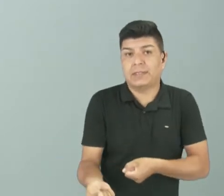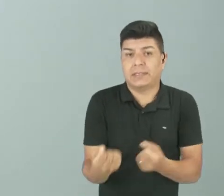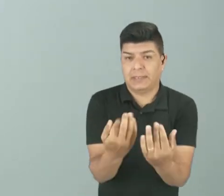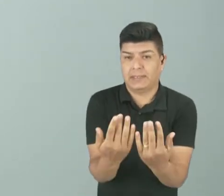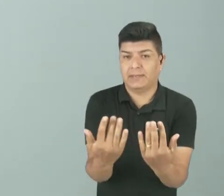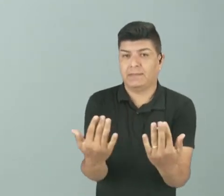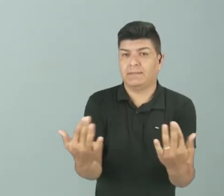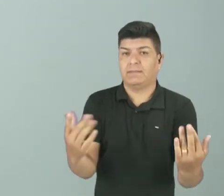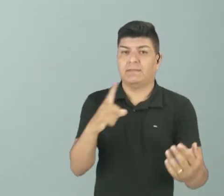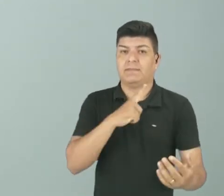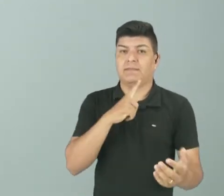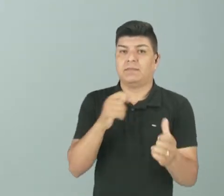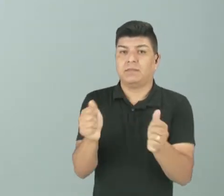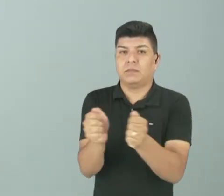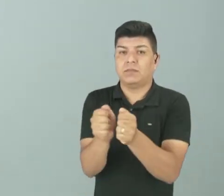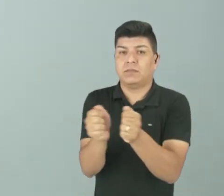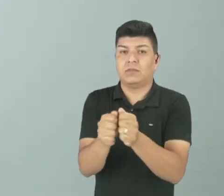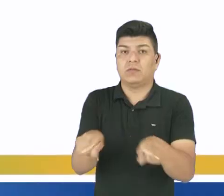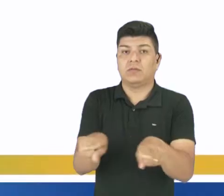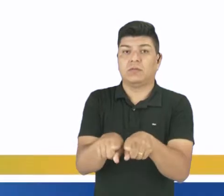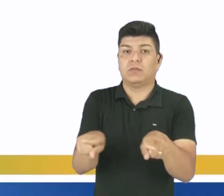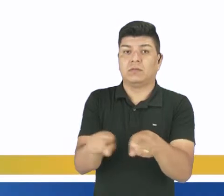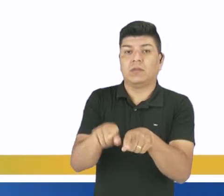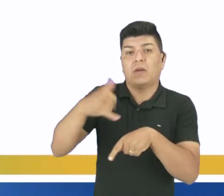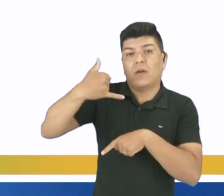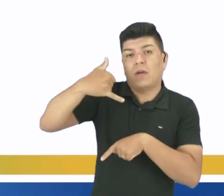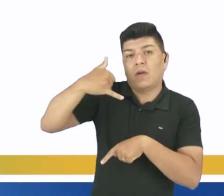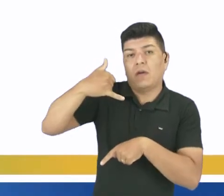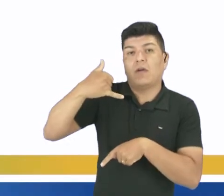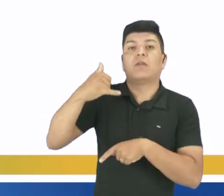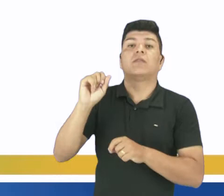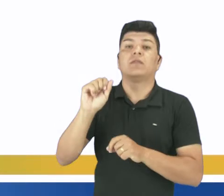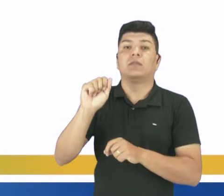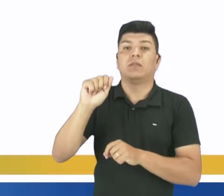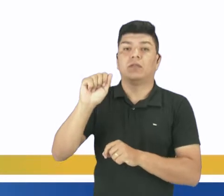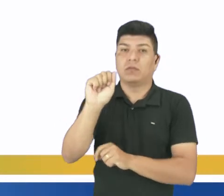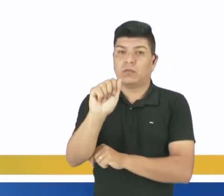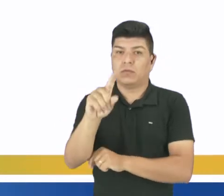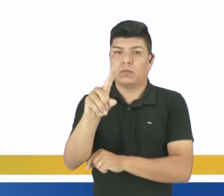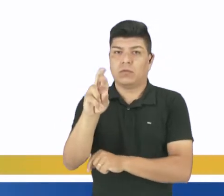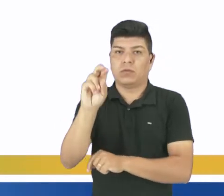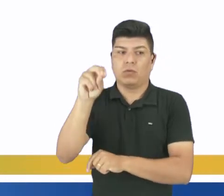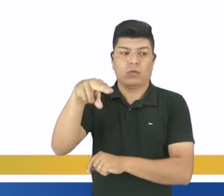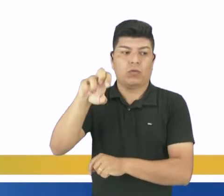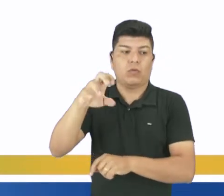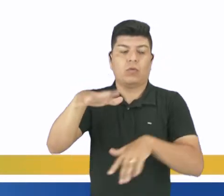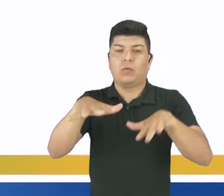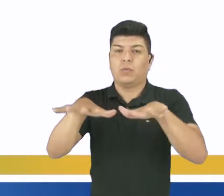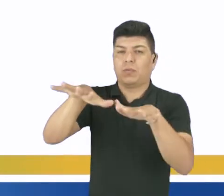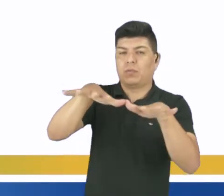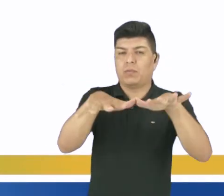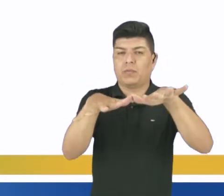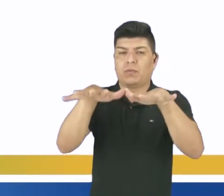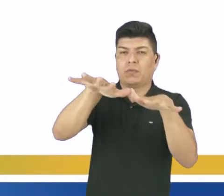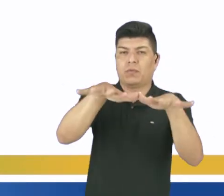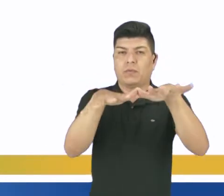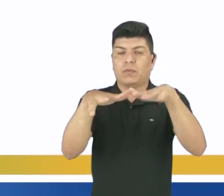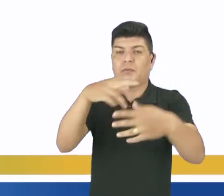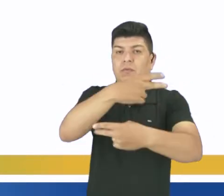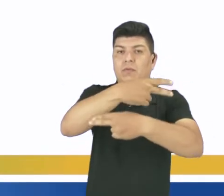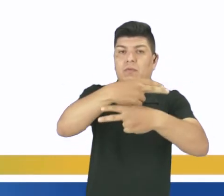daninhas, você tem junto disso o smartphone, o drone e vários outros equipamentos que são